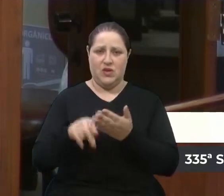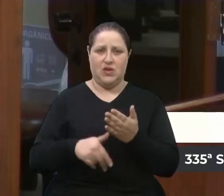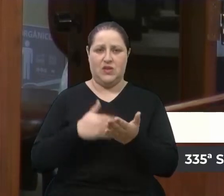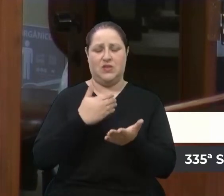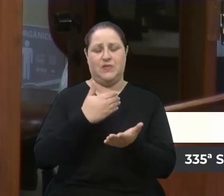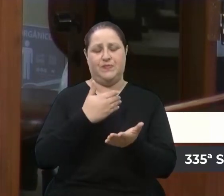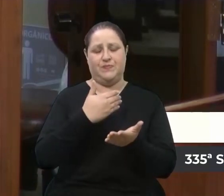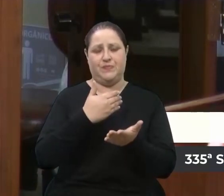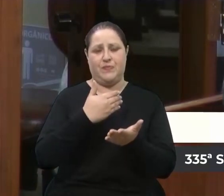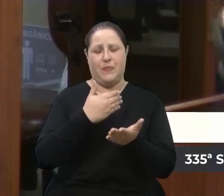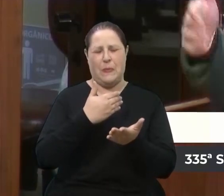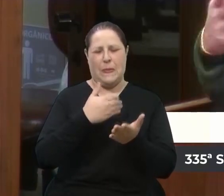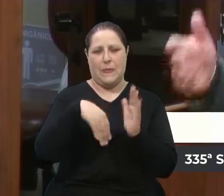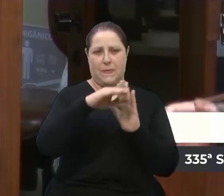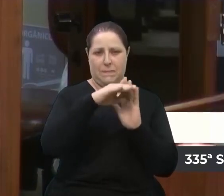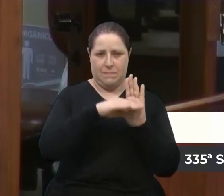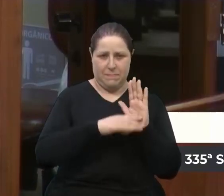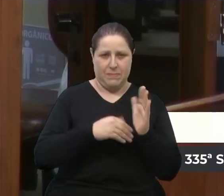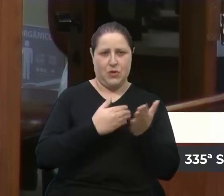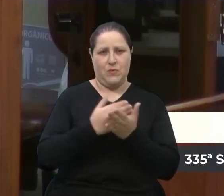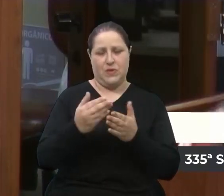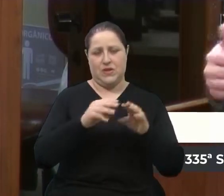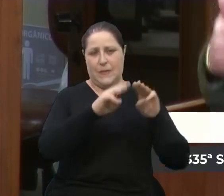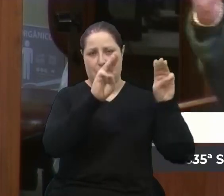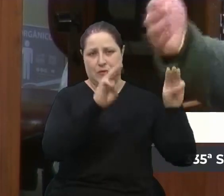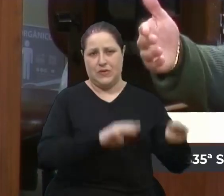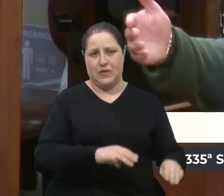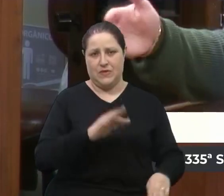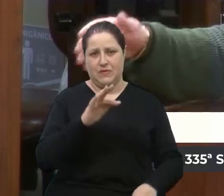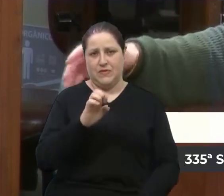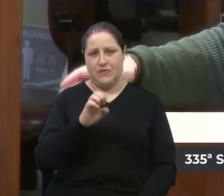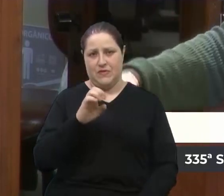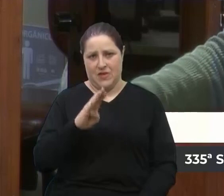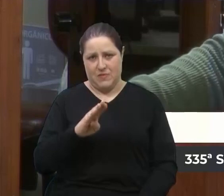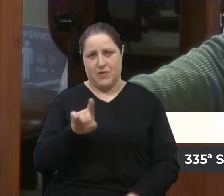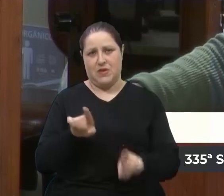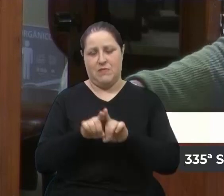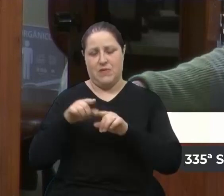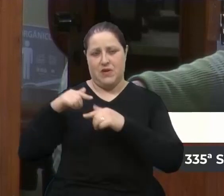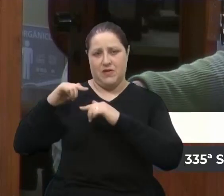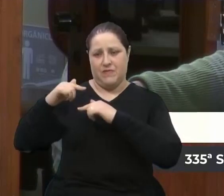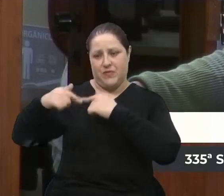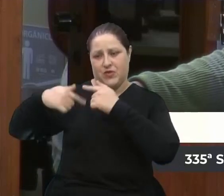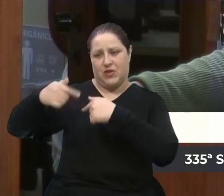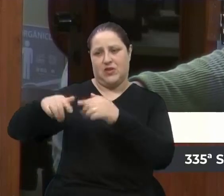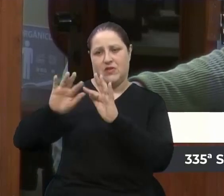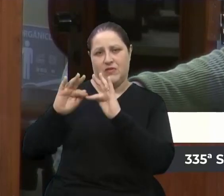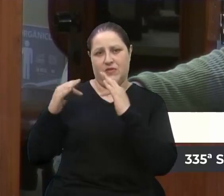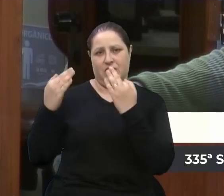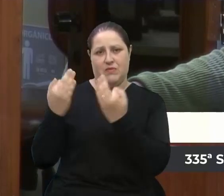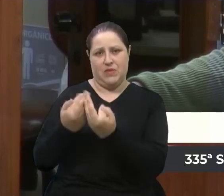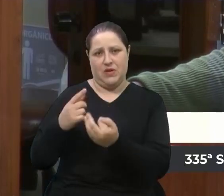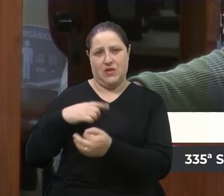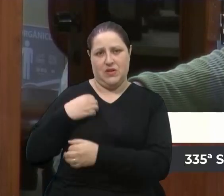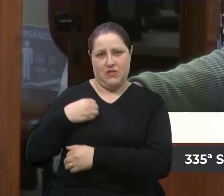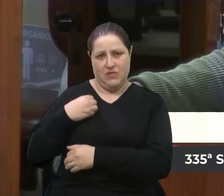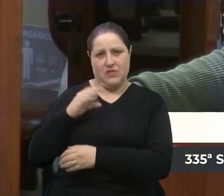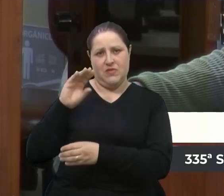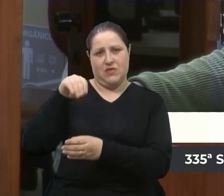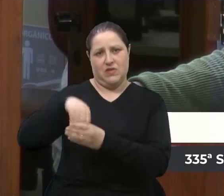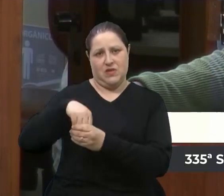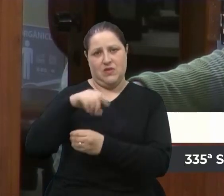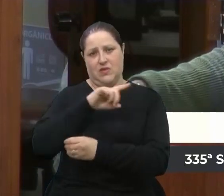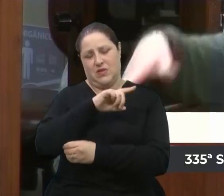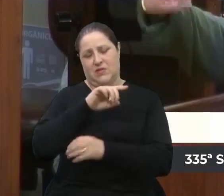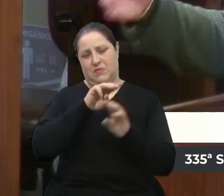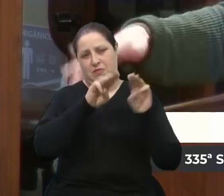da FEB, né, com diversas pessoas, diversos convidados, inclusive os descendentes que estarão presentes lá no Museu da FEB. A gente vai